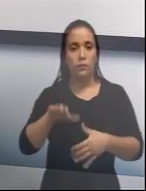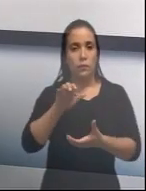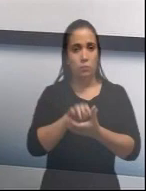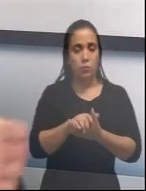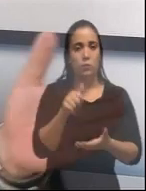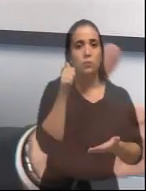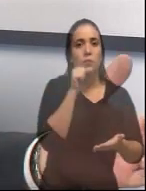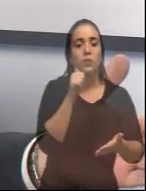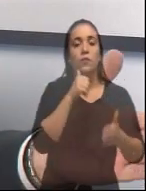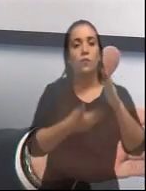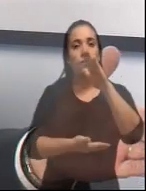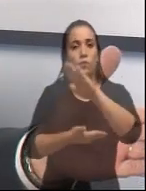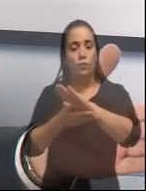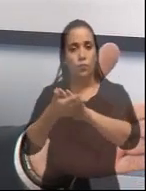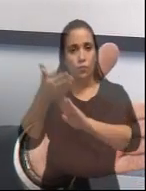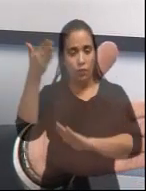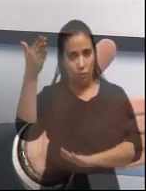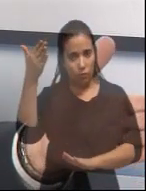dele, estava viajando